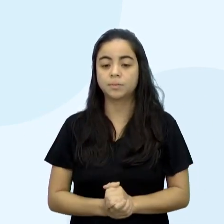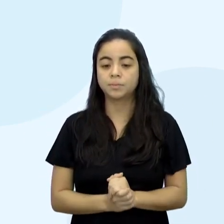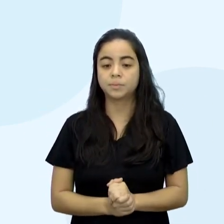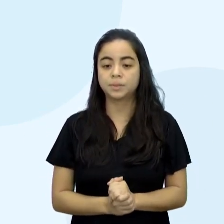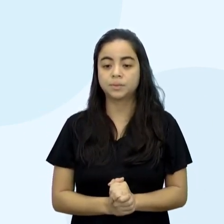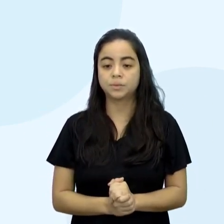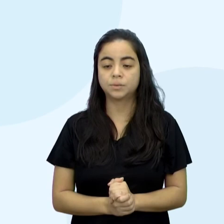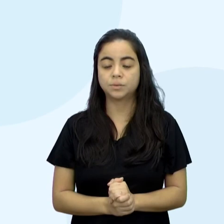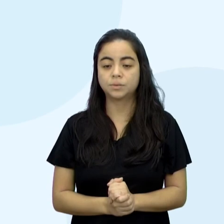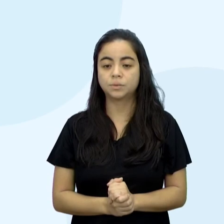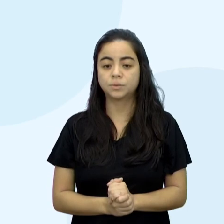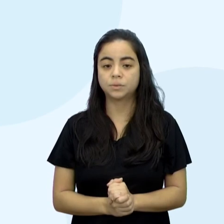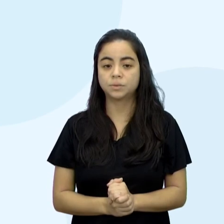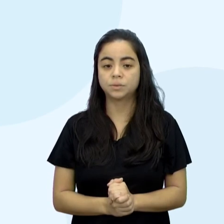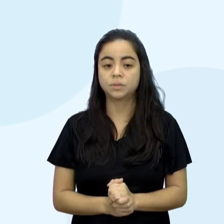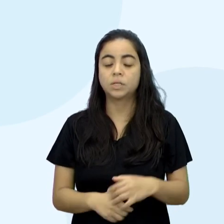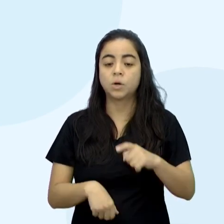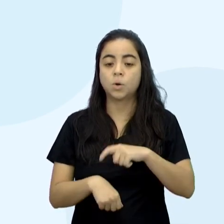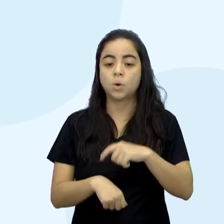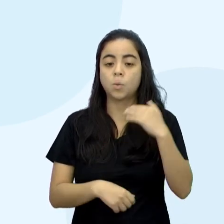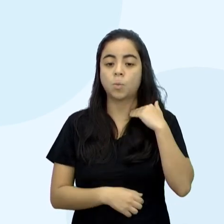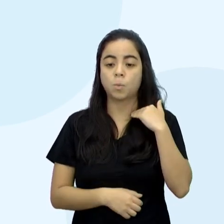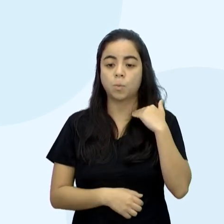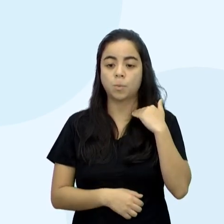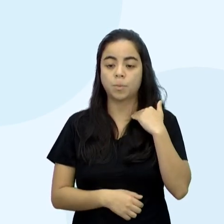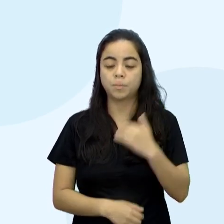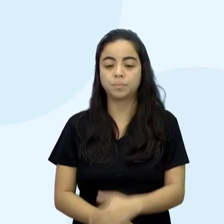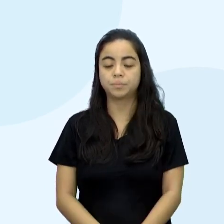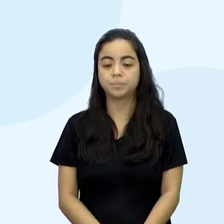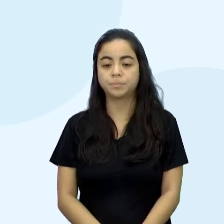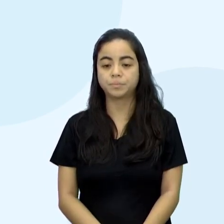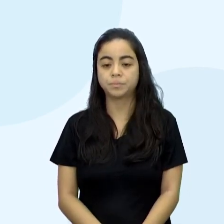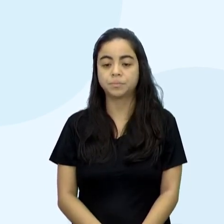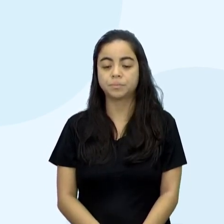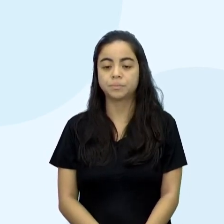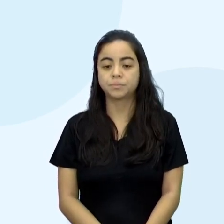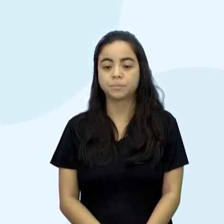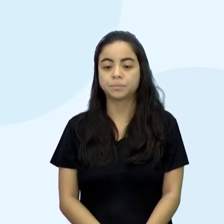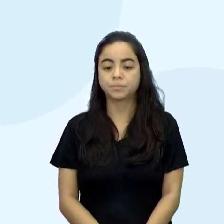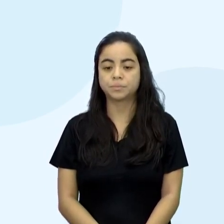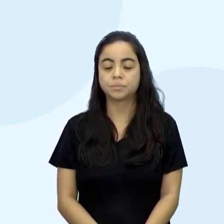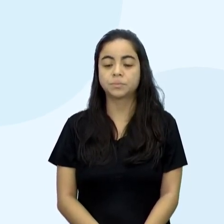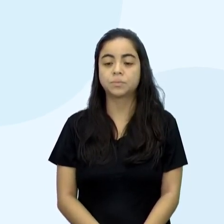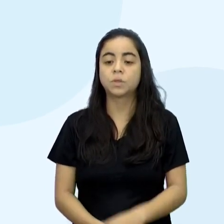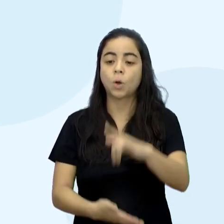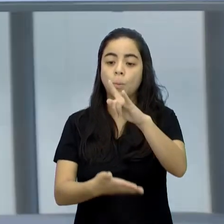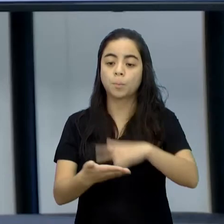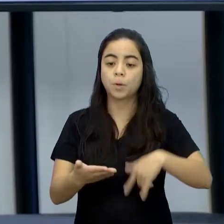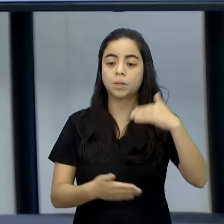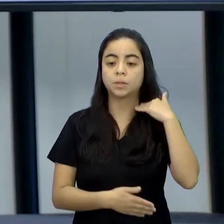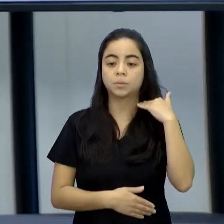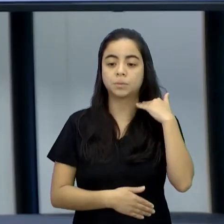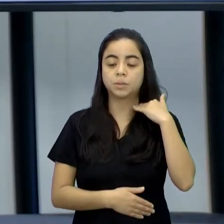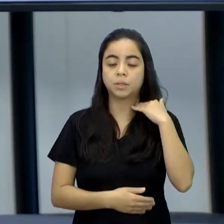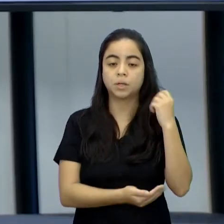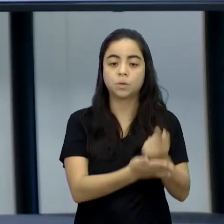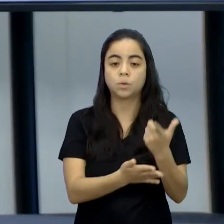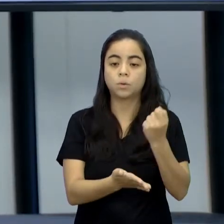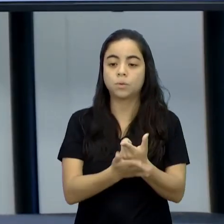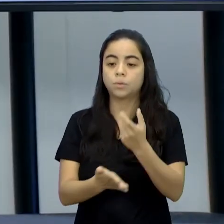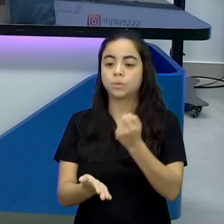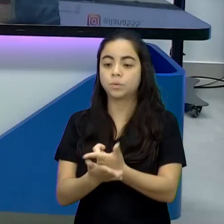desenvolvimento, que é o nosso boleto bancário. A gente vai falar aí sobre o boleto bancário, as contas de